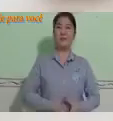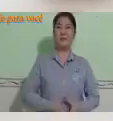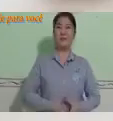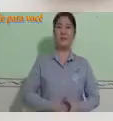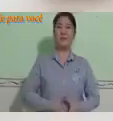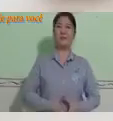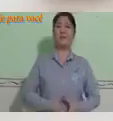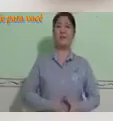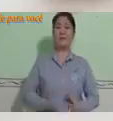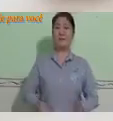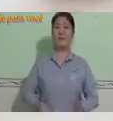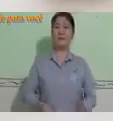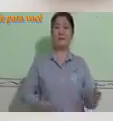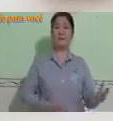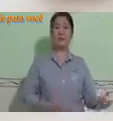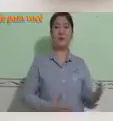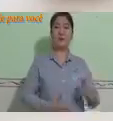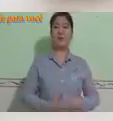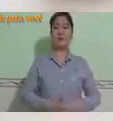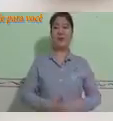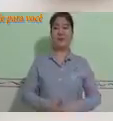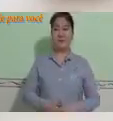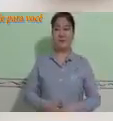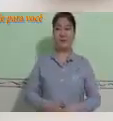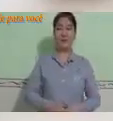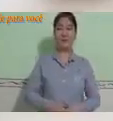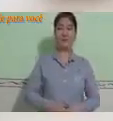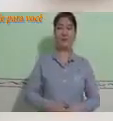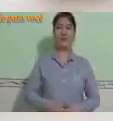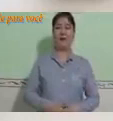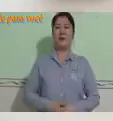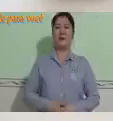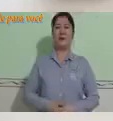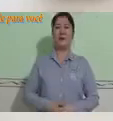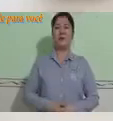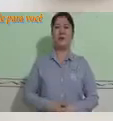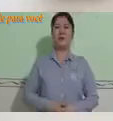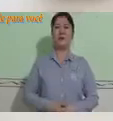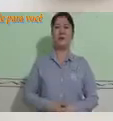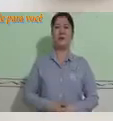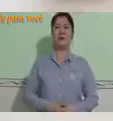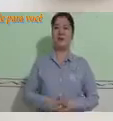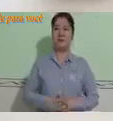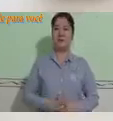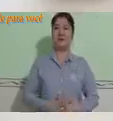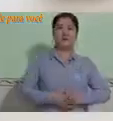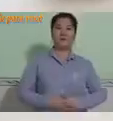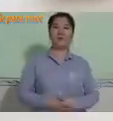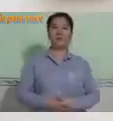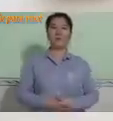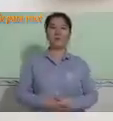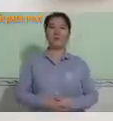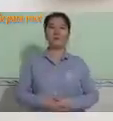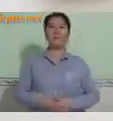COMONSUFCI, acento circunflexo NCIACARD e acento agudo ACODPOC, ponto e vírgula, doença